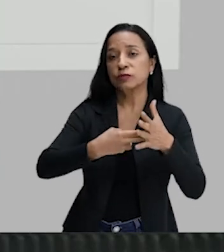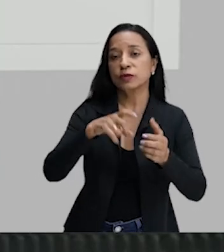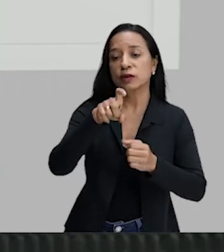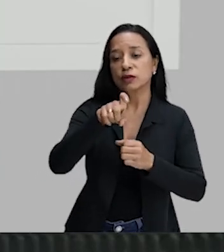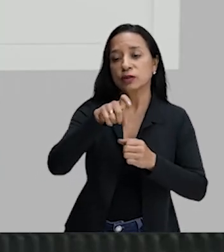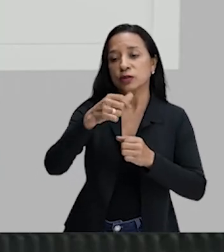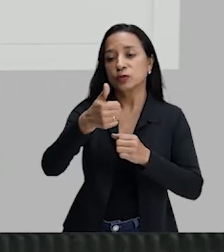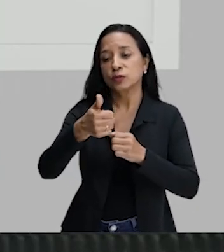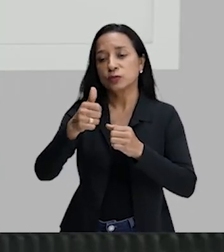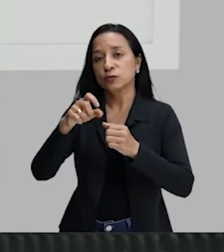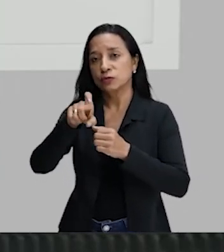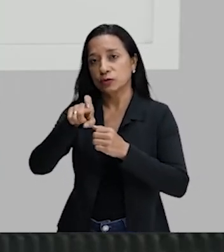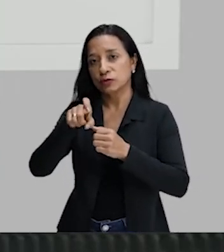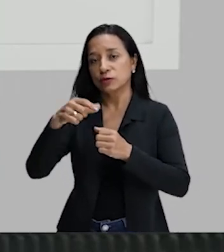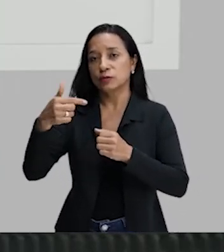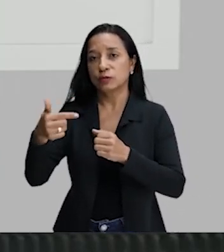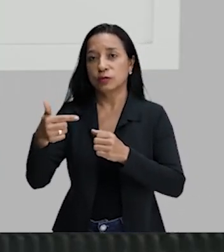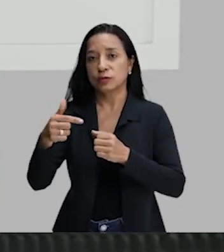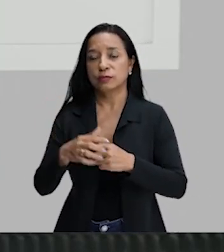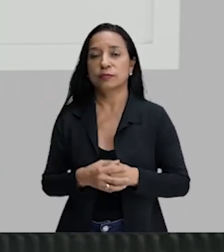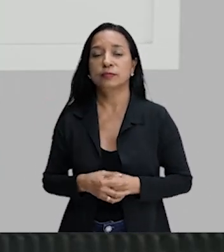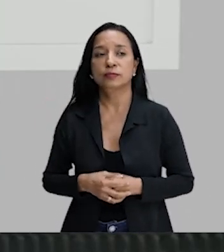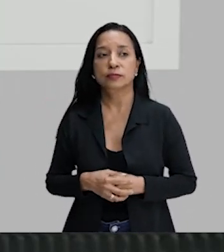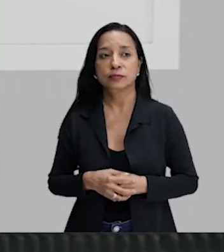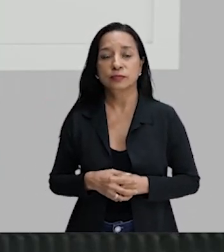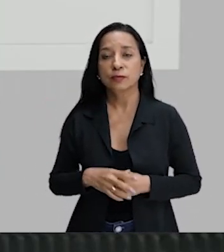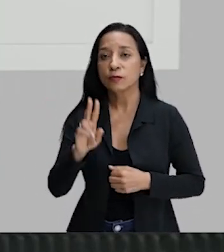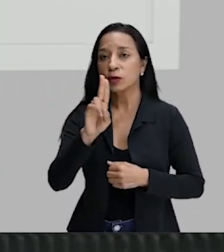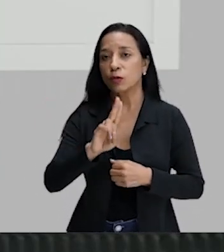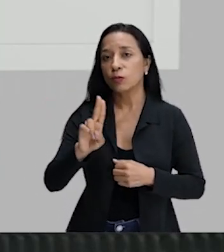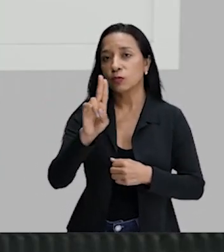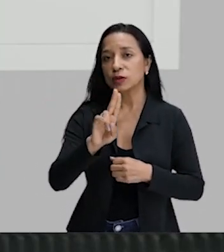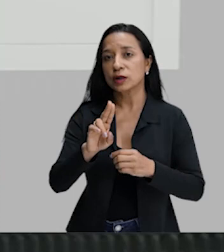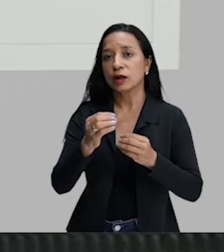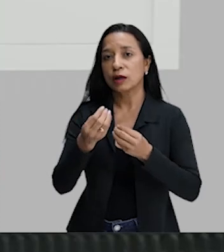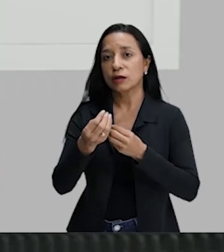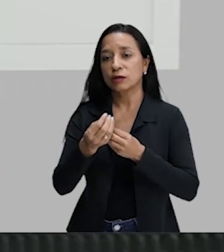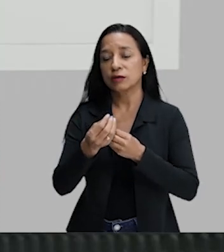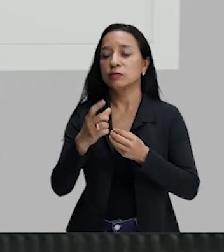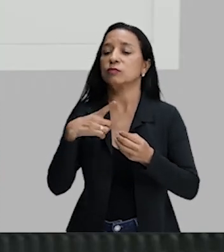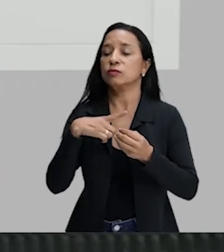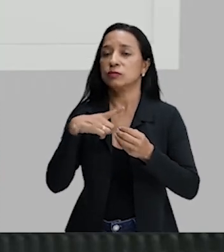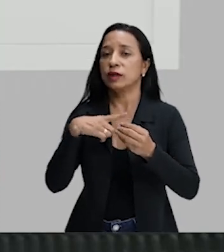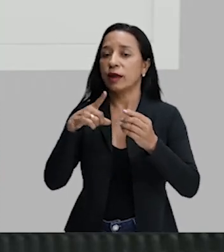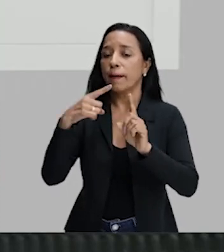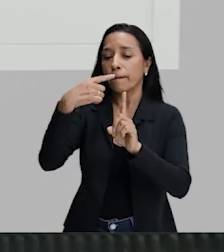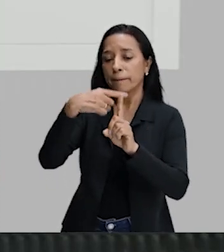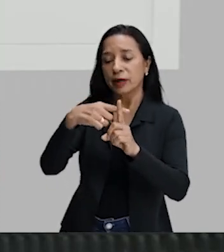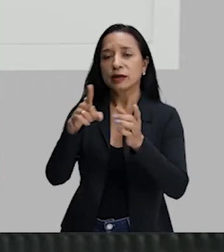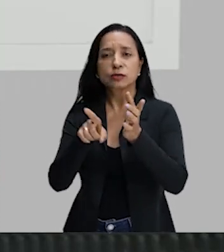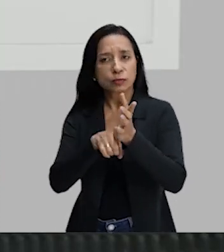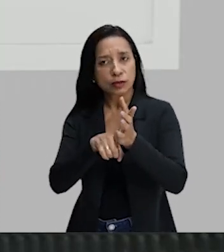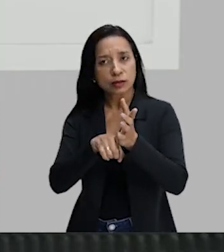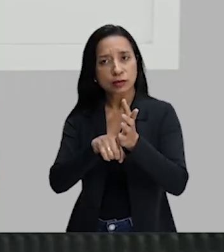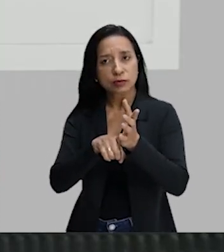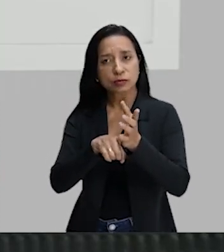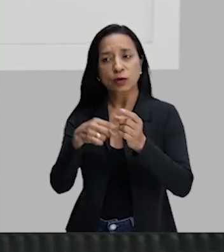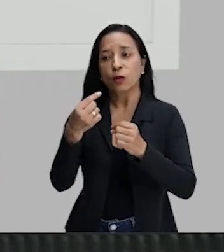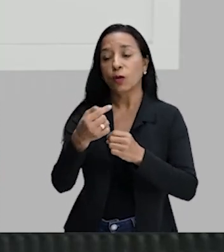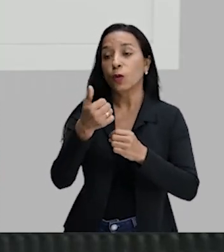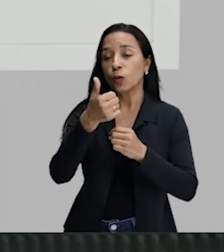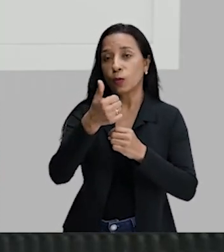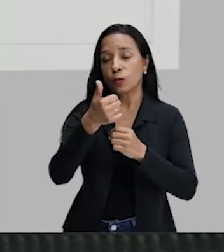e x2. Né? Porque você vai usar, como tem mais ou menos, você usa uma vez usa o mais, outra vez usa o